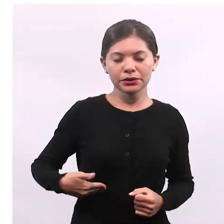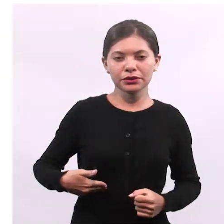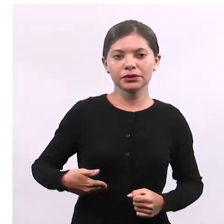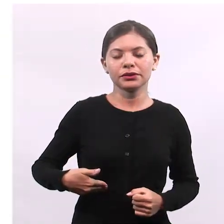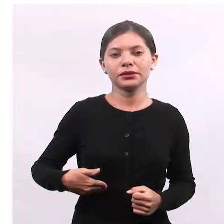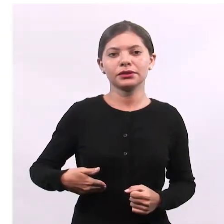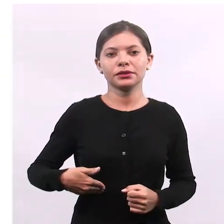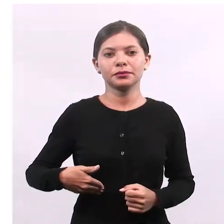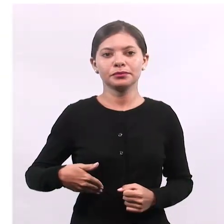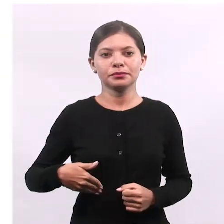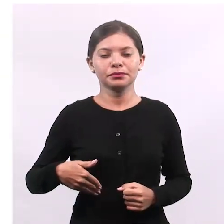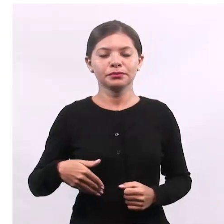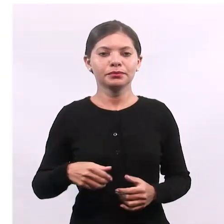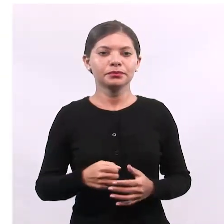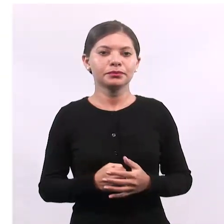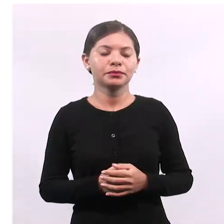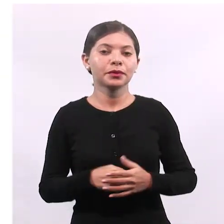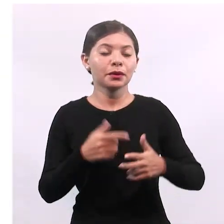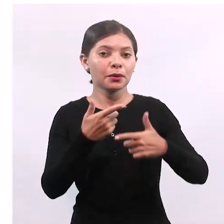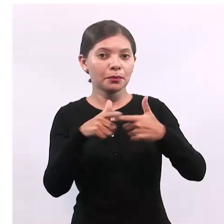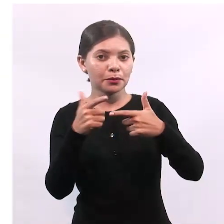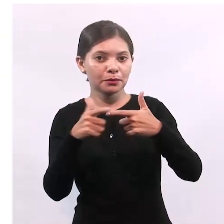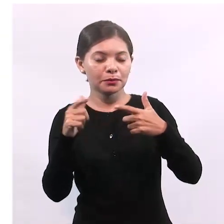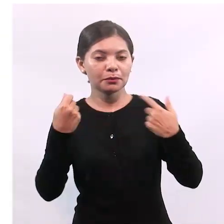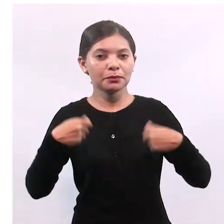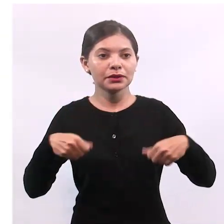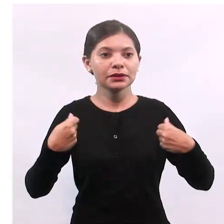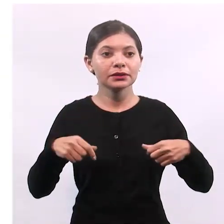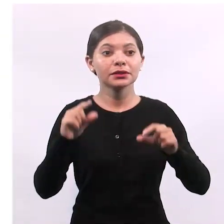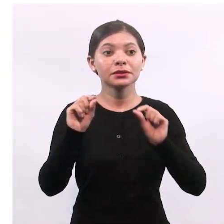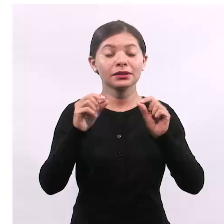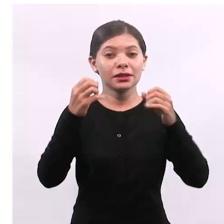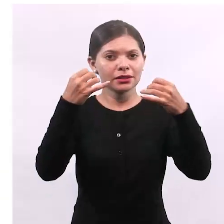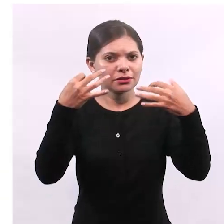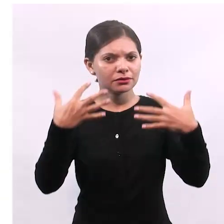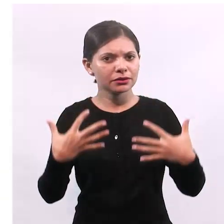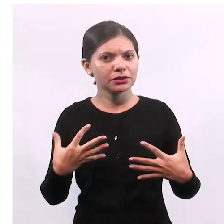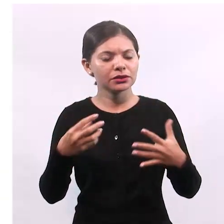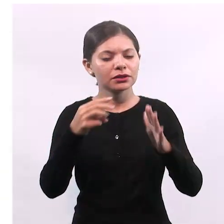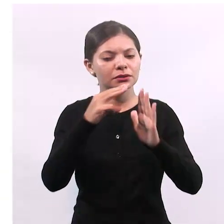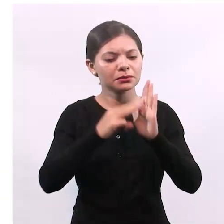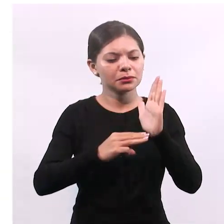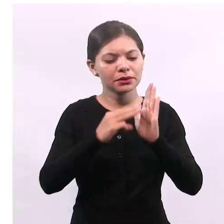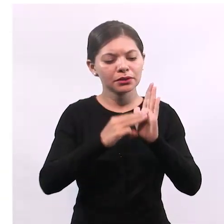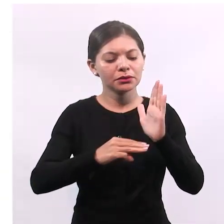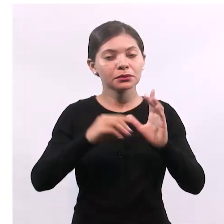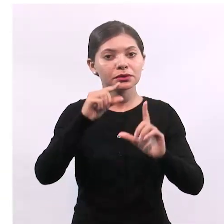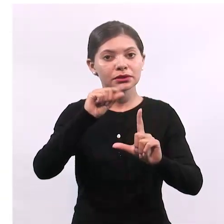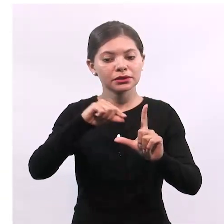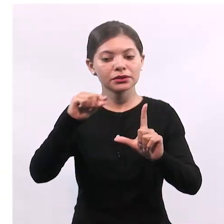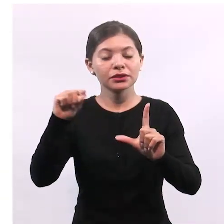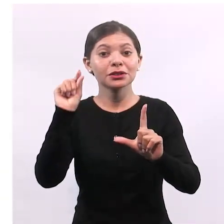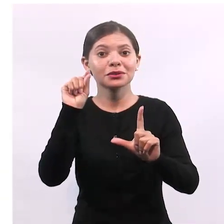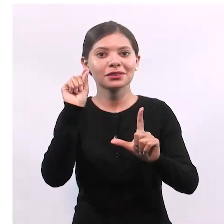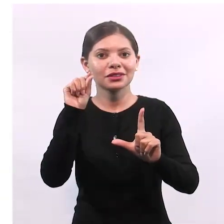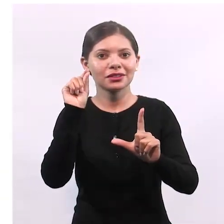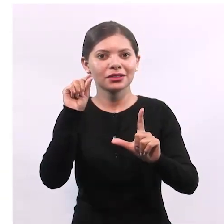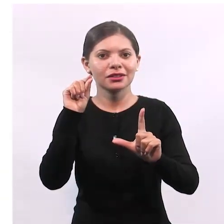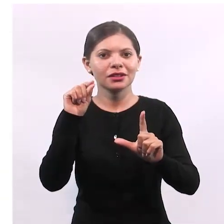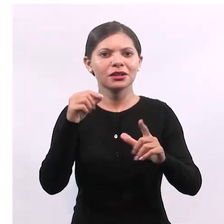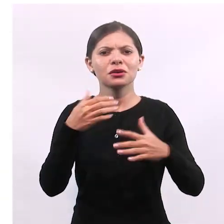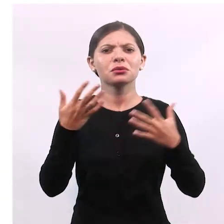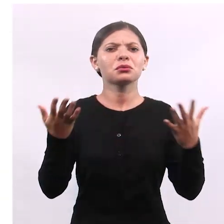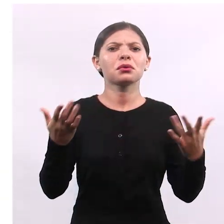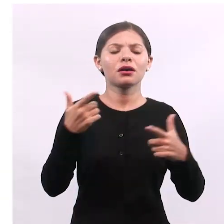da nossa pesquisa por isso que a gente precisa definir lá no método estatístico logo de cara qual que é o problema ser